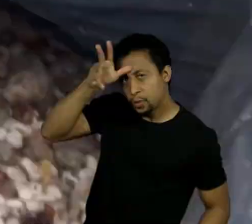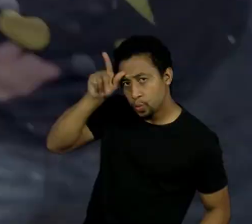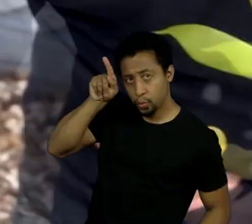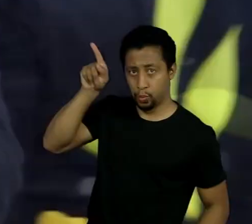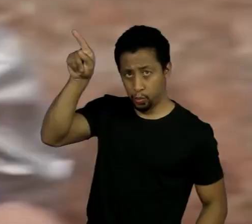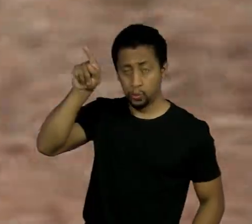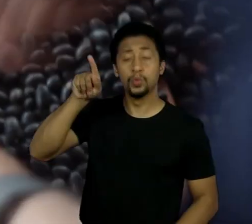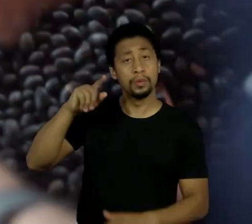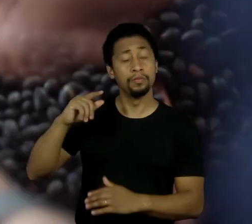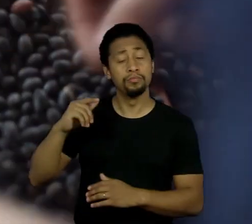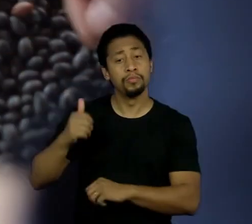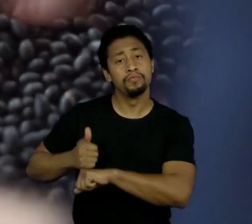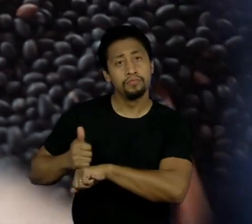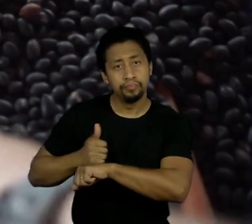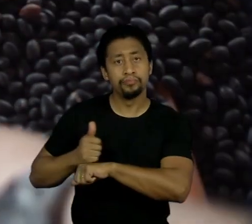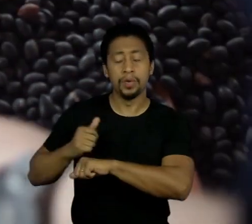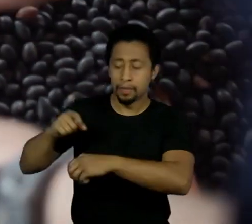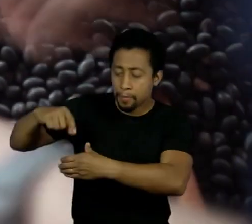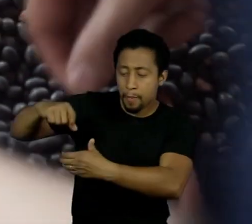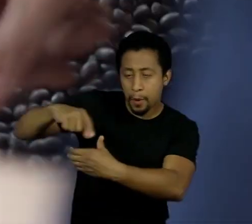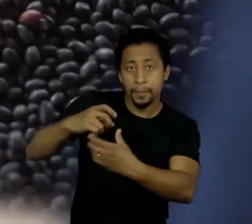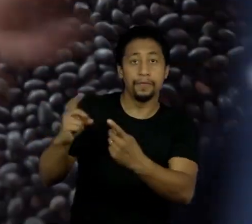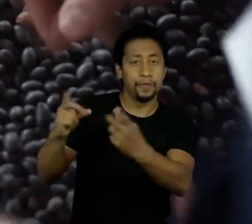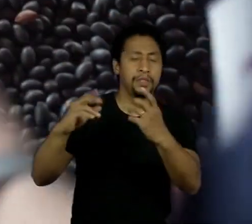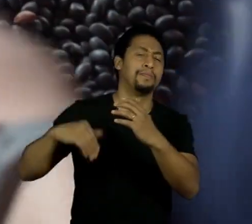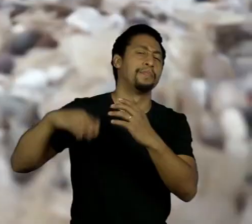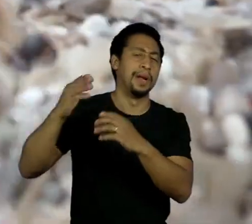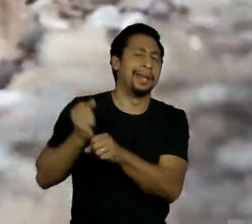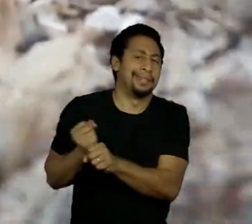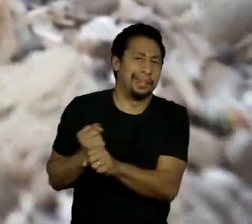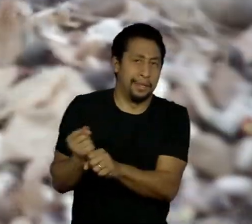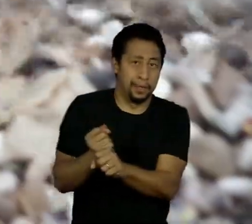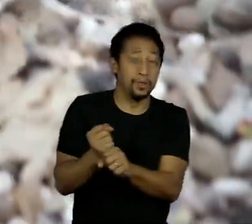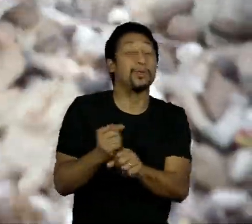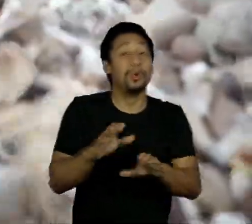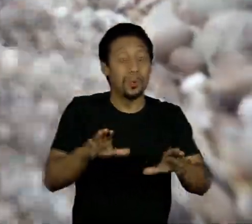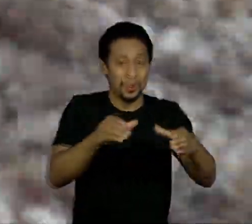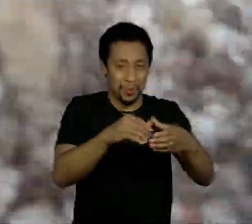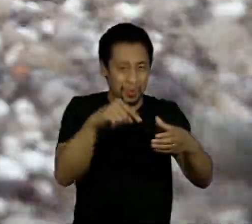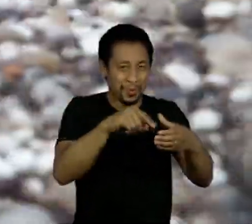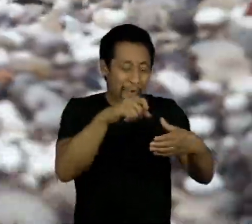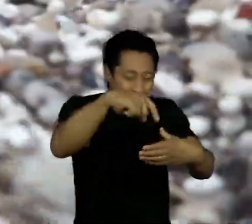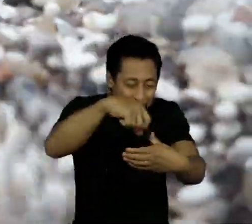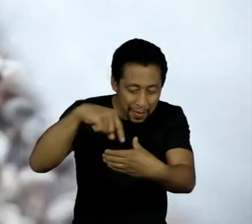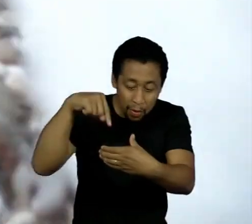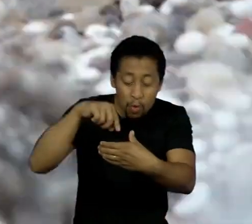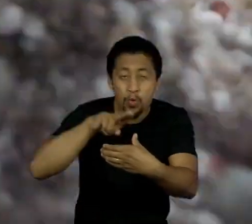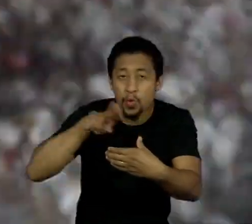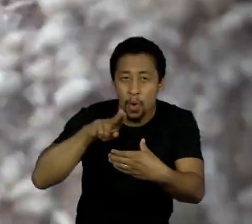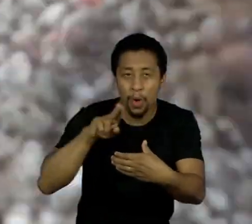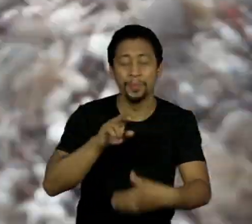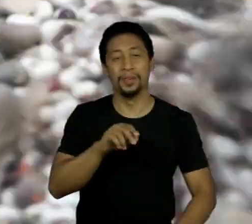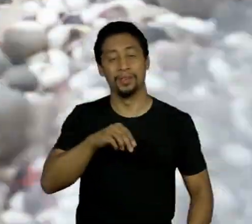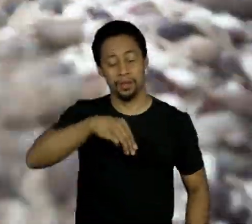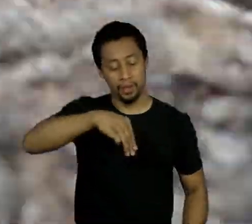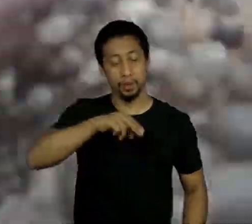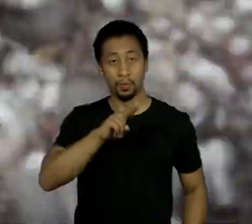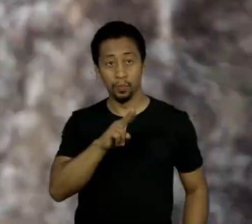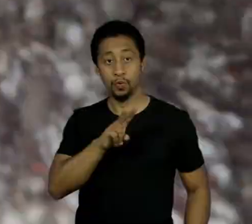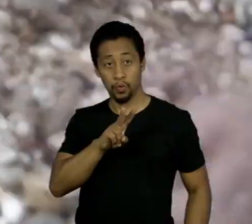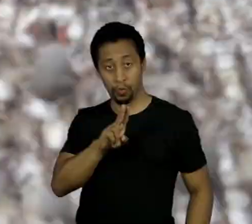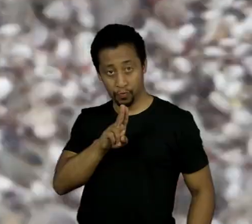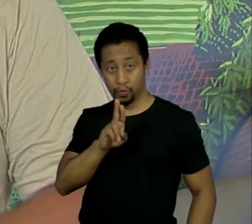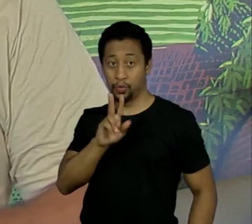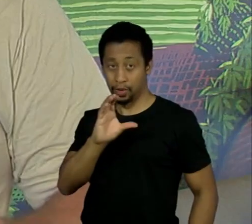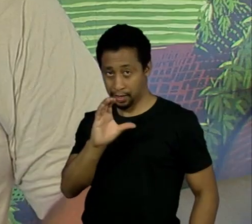tempo. O sistema de plantio é a muvuca e está dando bons resultados nas duas regiões. Onde a